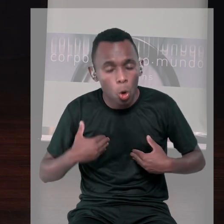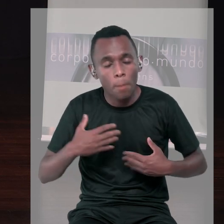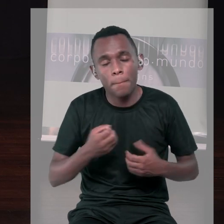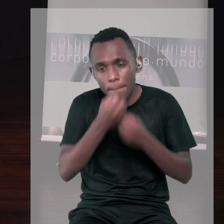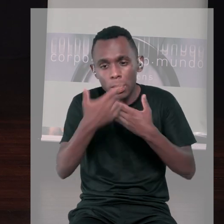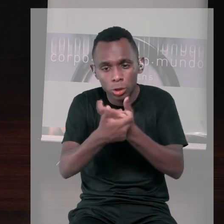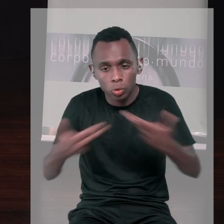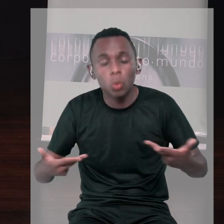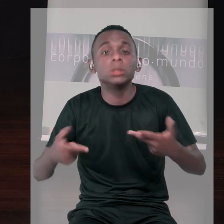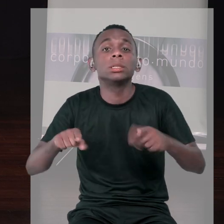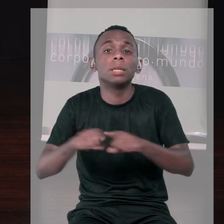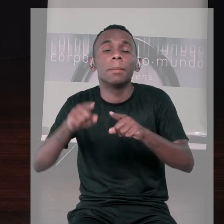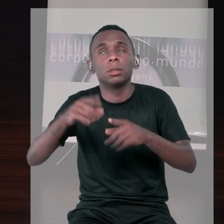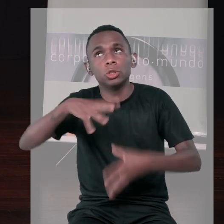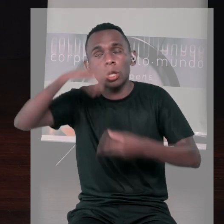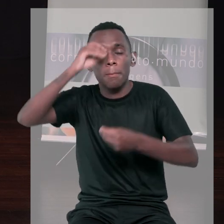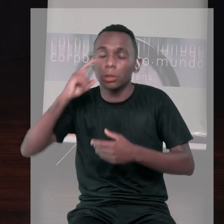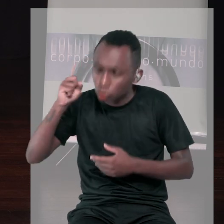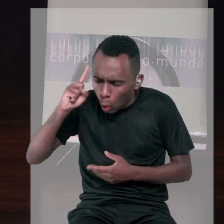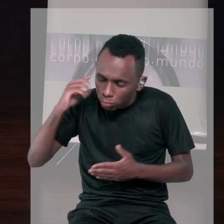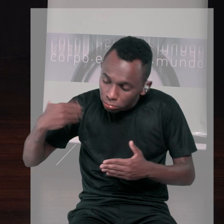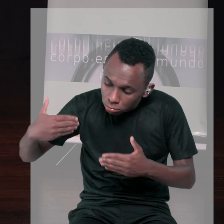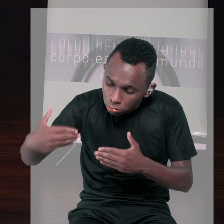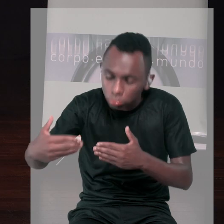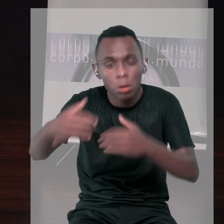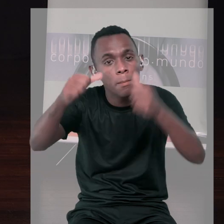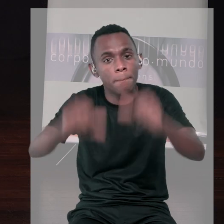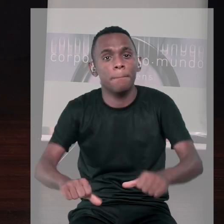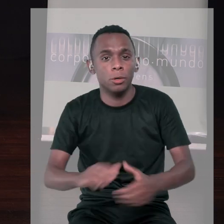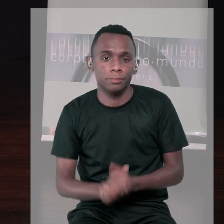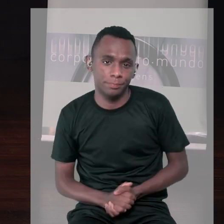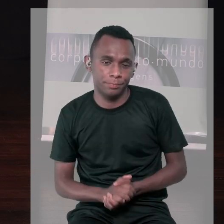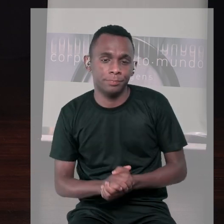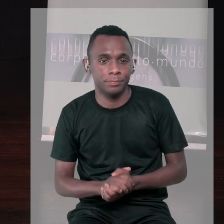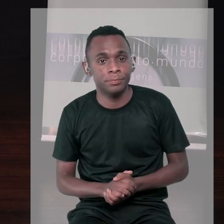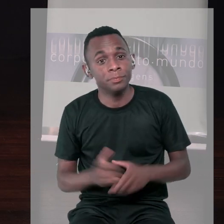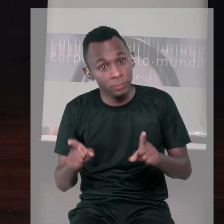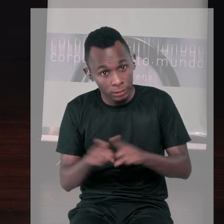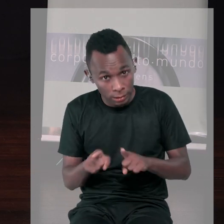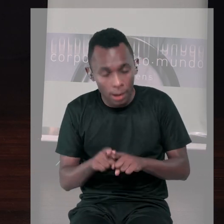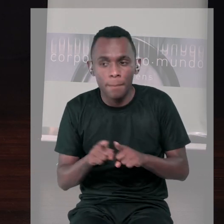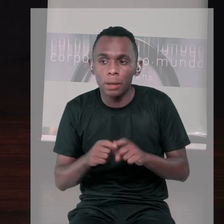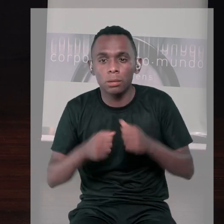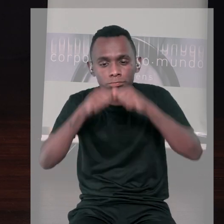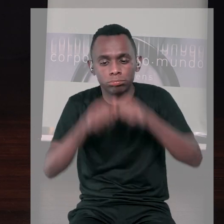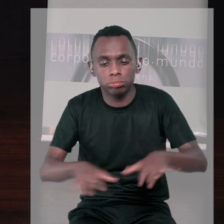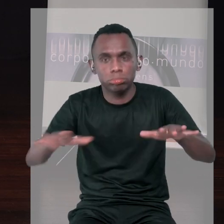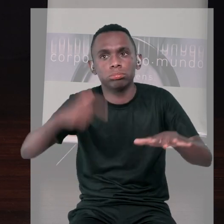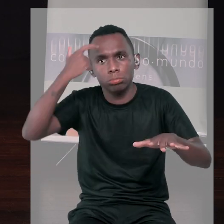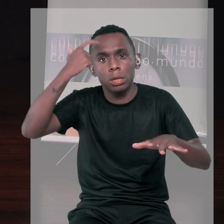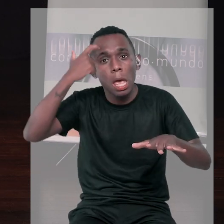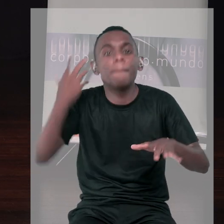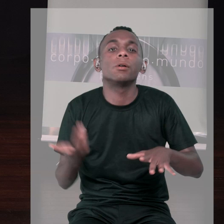a cada dia mais devastadores, ao mesmo tempo em que se propagaram as ilusões sobre a